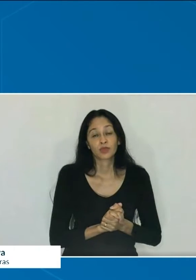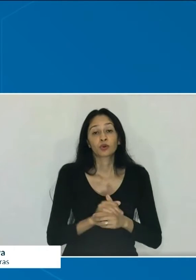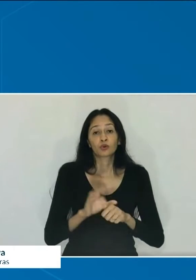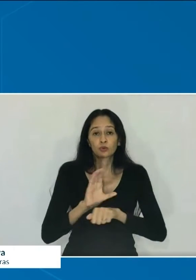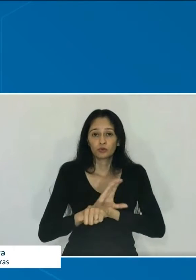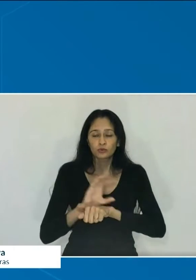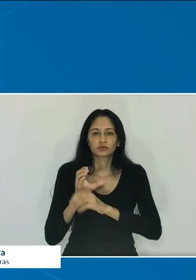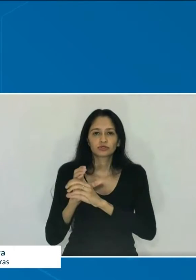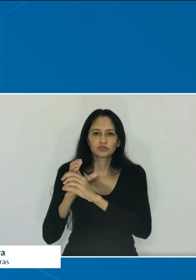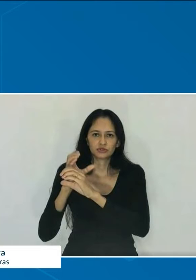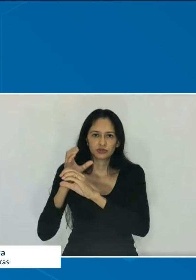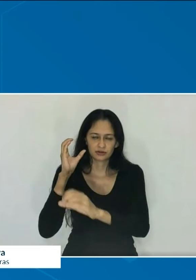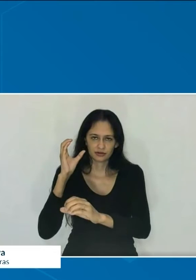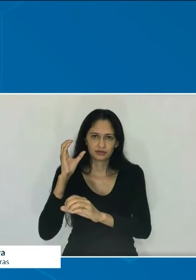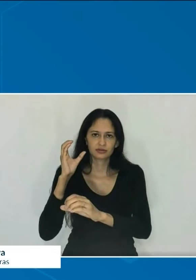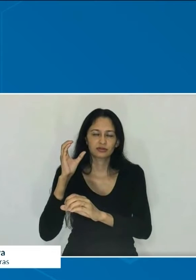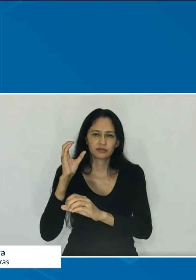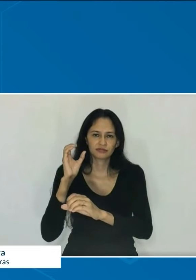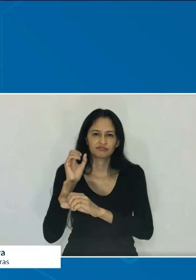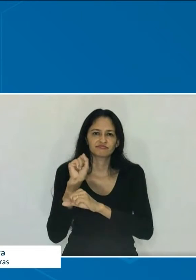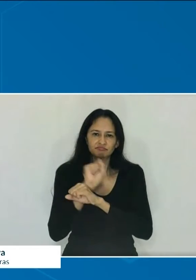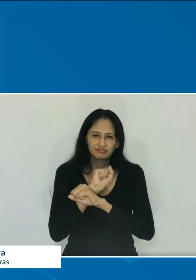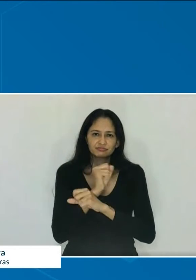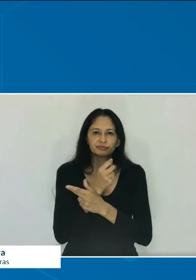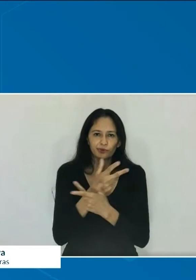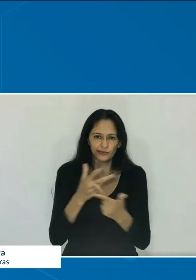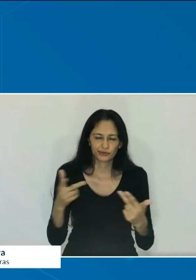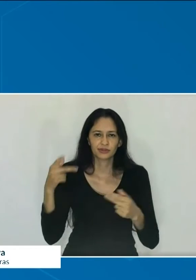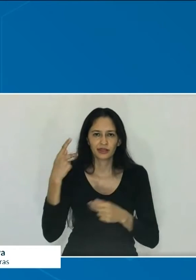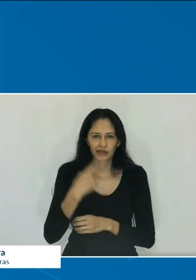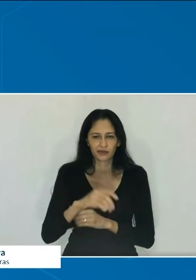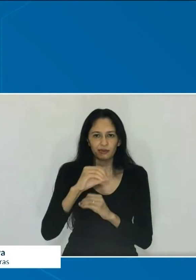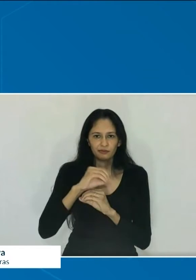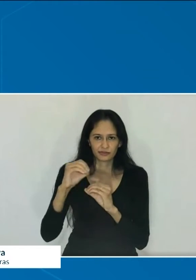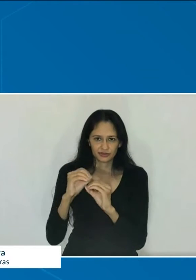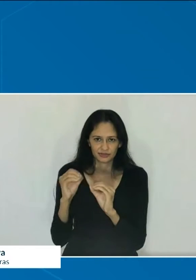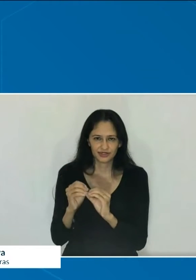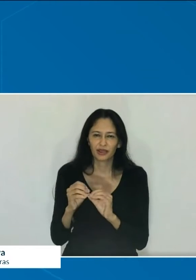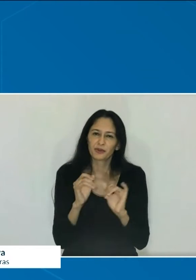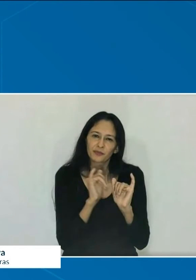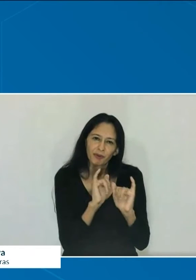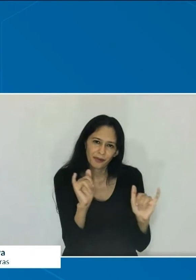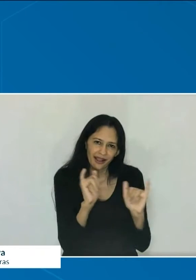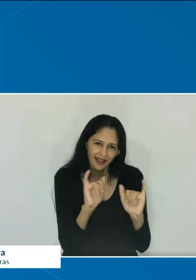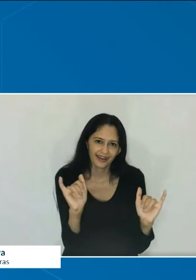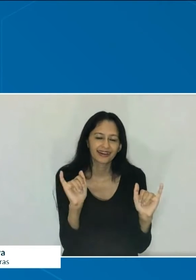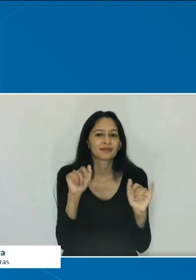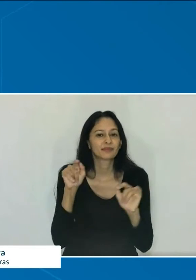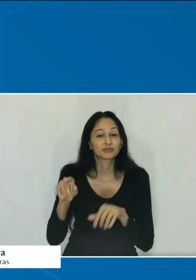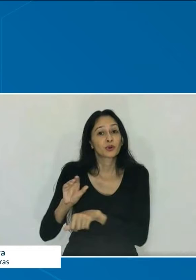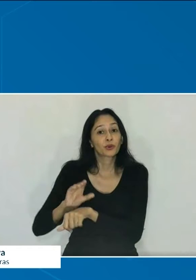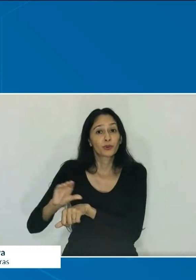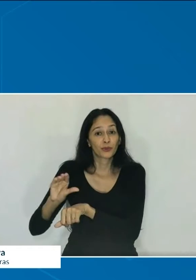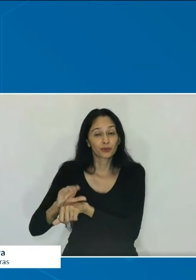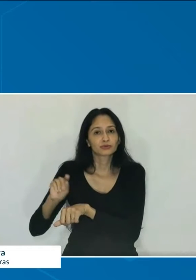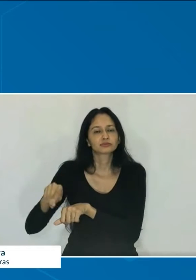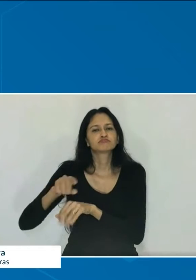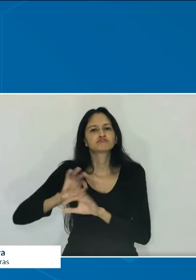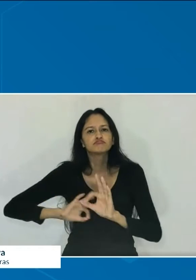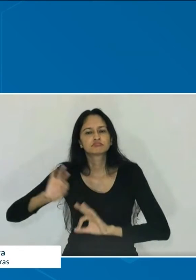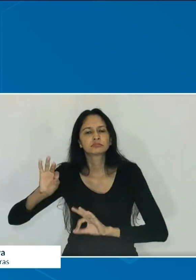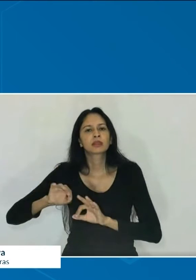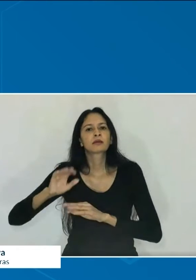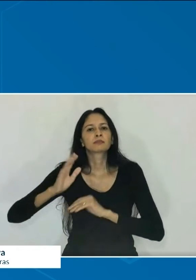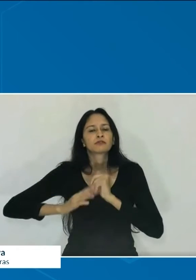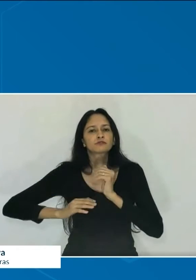de transporte aqui da UFG, né, fazendo uma pequena propaganda, ele tem essa tentativa de trazer essa visão sistêmica de um